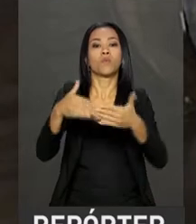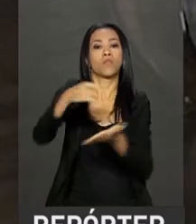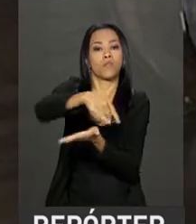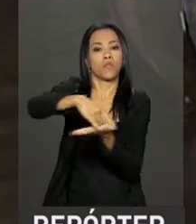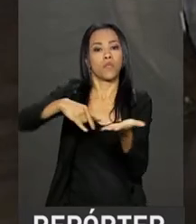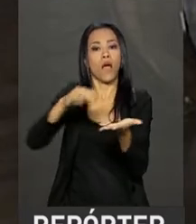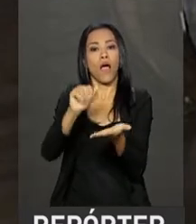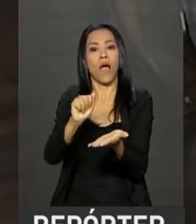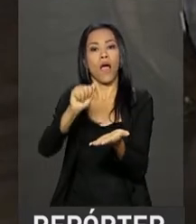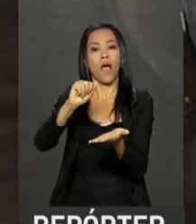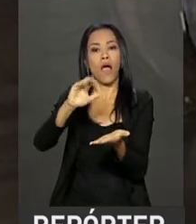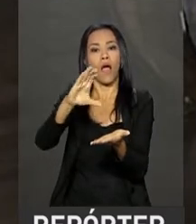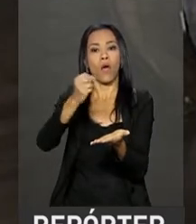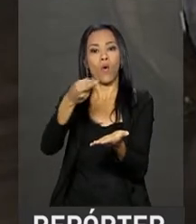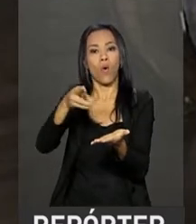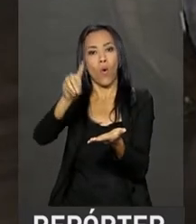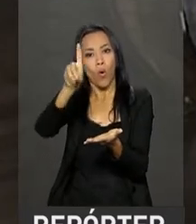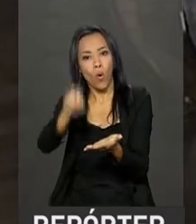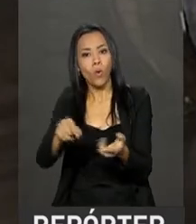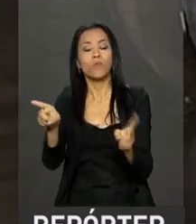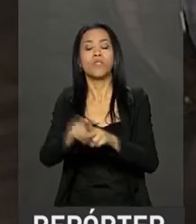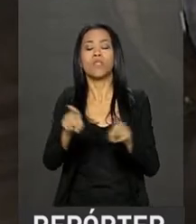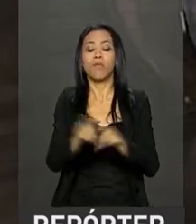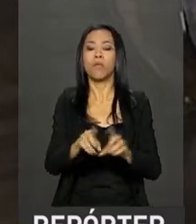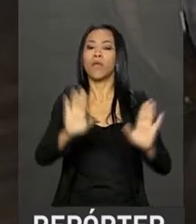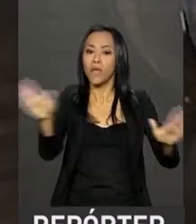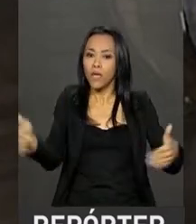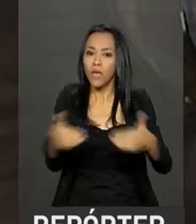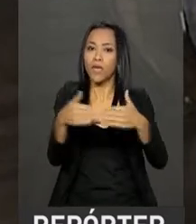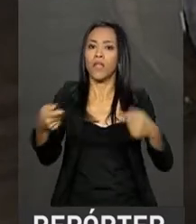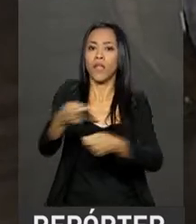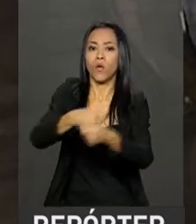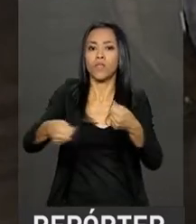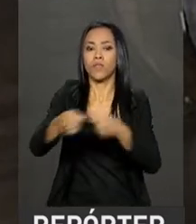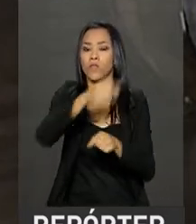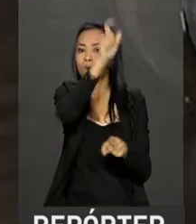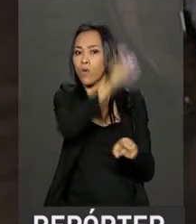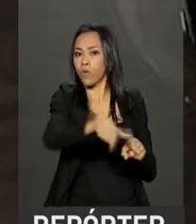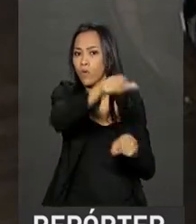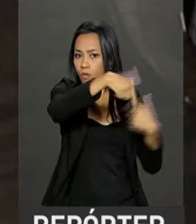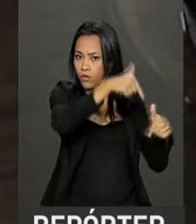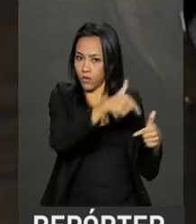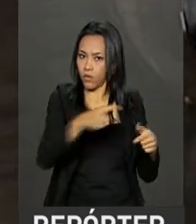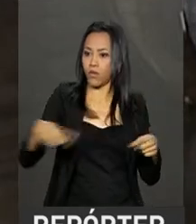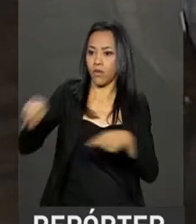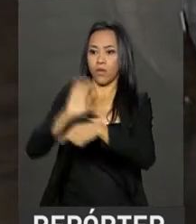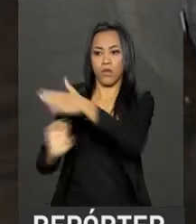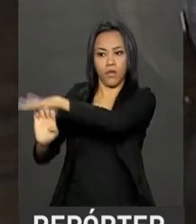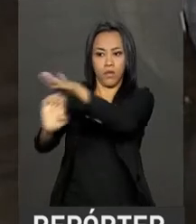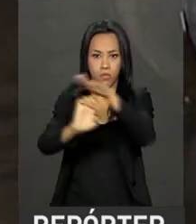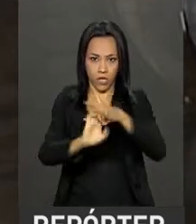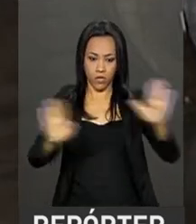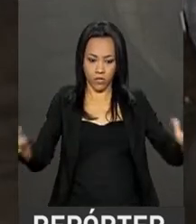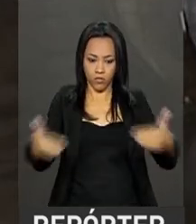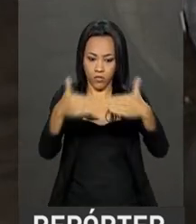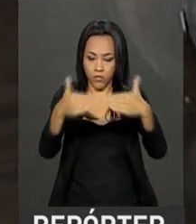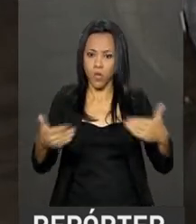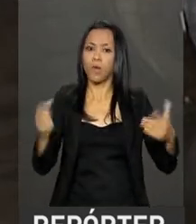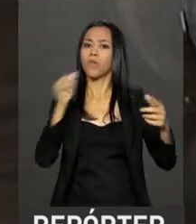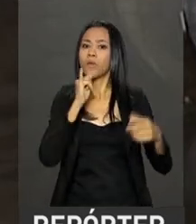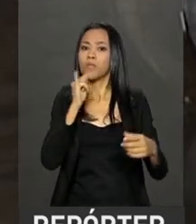novo enfoque nas negociações individuais entre patrões e empregados. Em vários pontos, como o